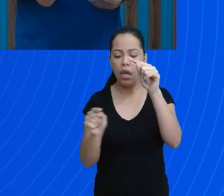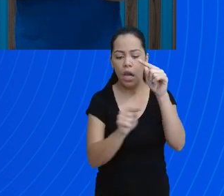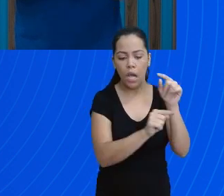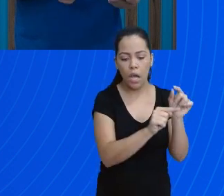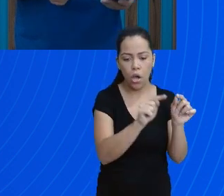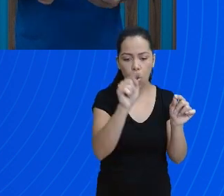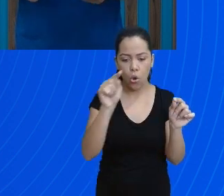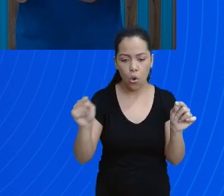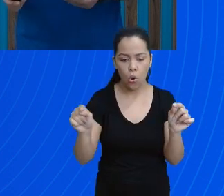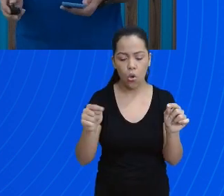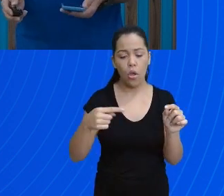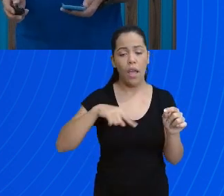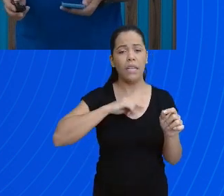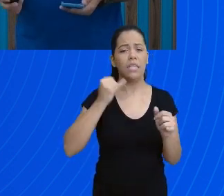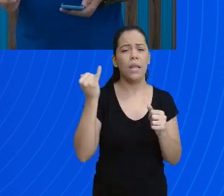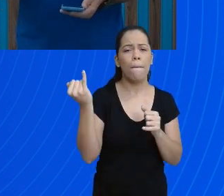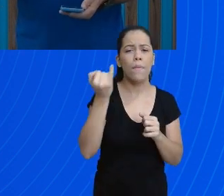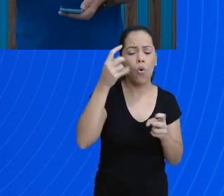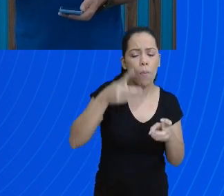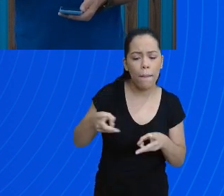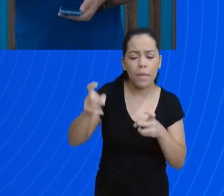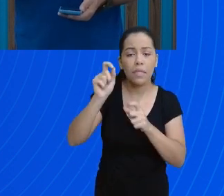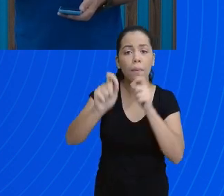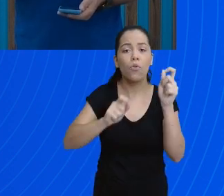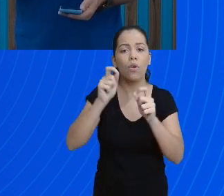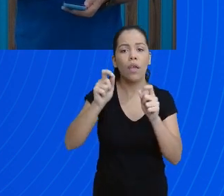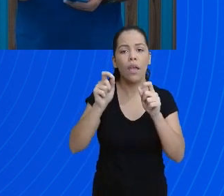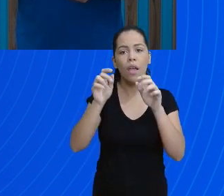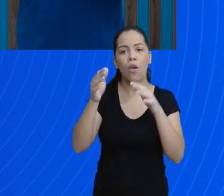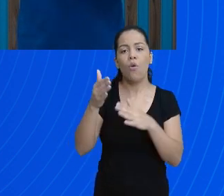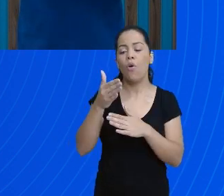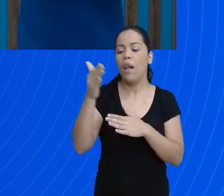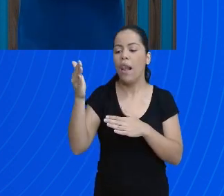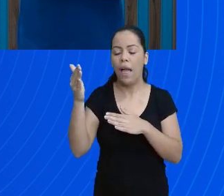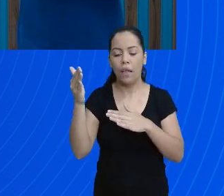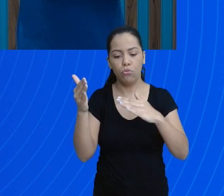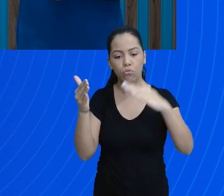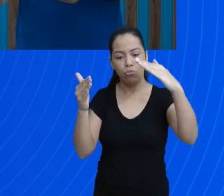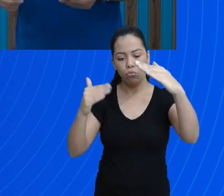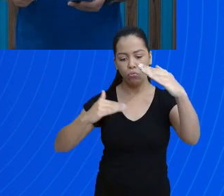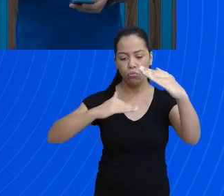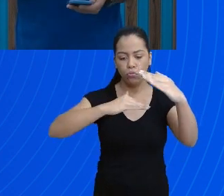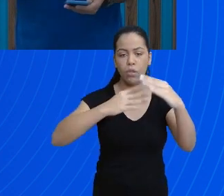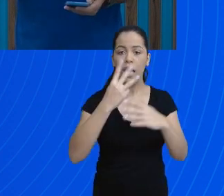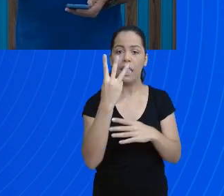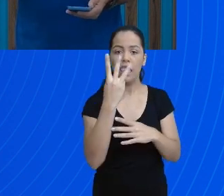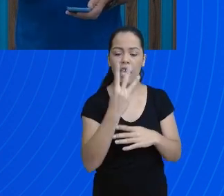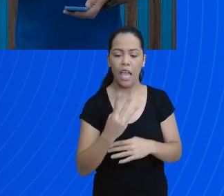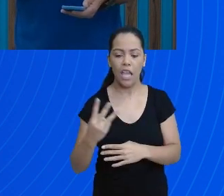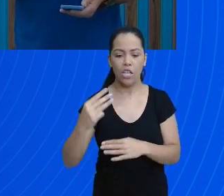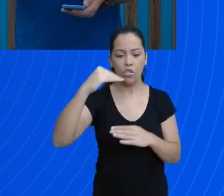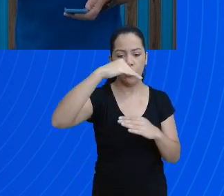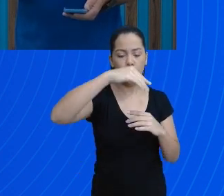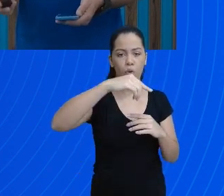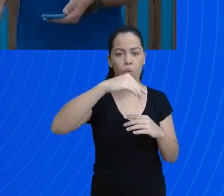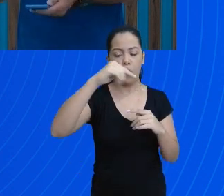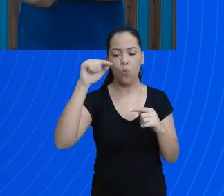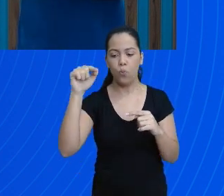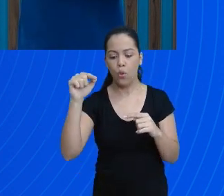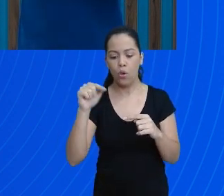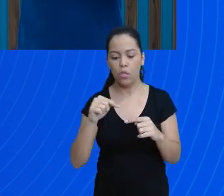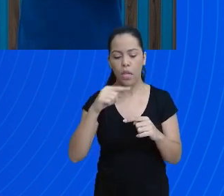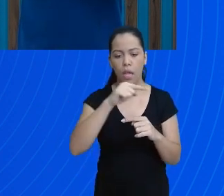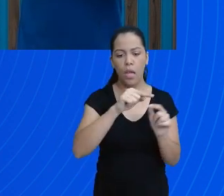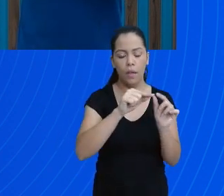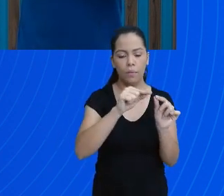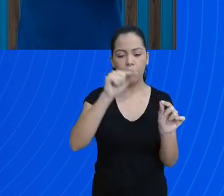os seus 3 lados. E a gente viu na aula anterior que esse triângulo retângulo ele pode estar em diversas posições. A gente